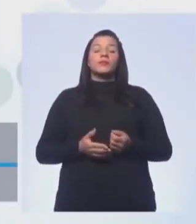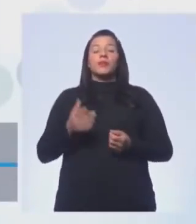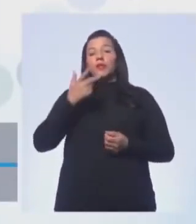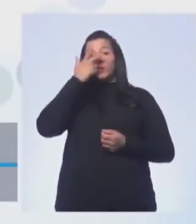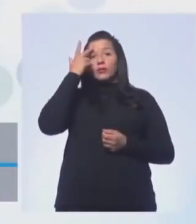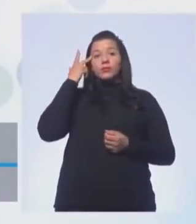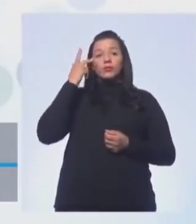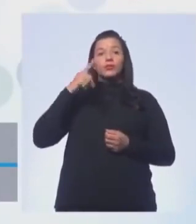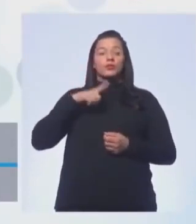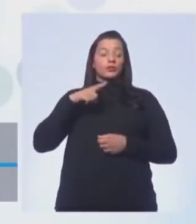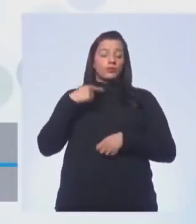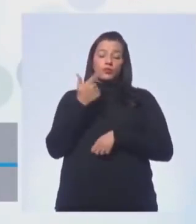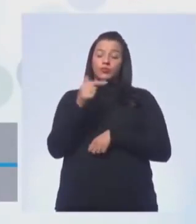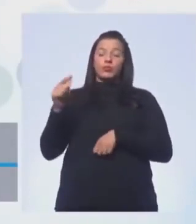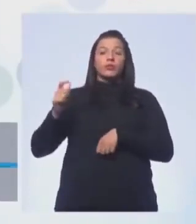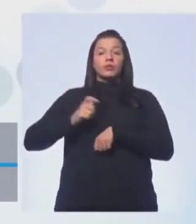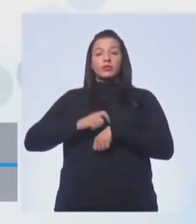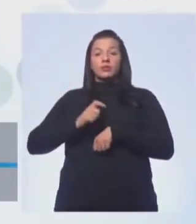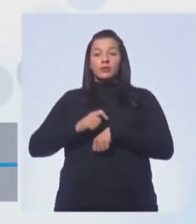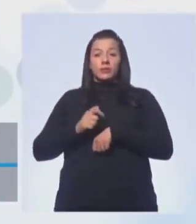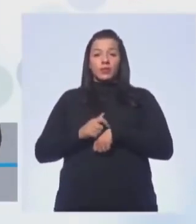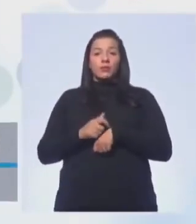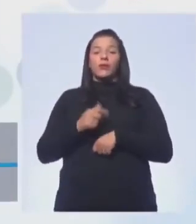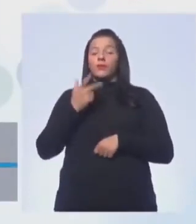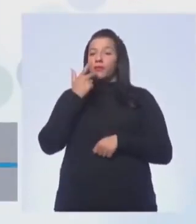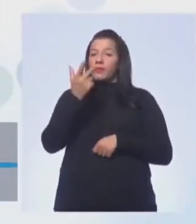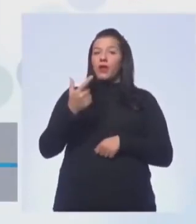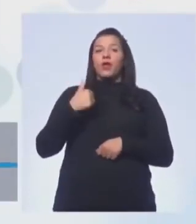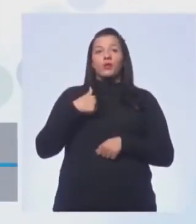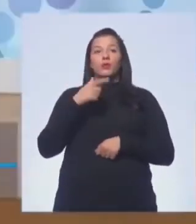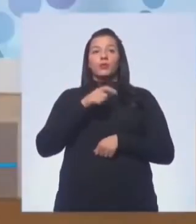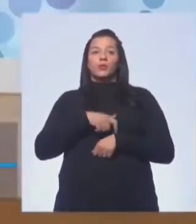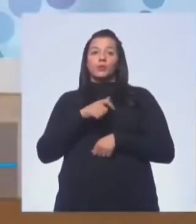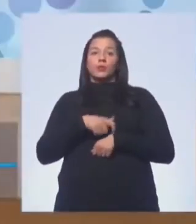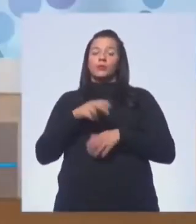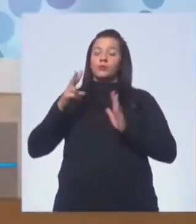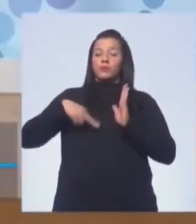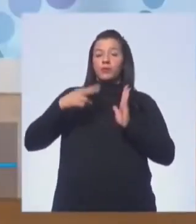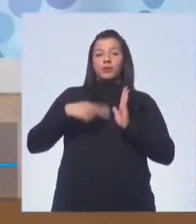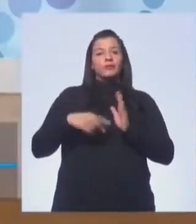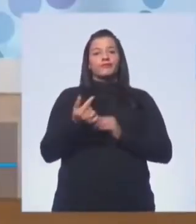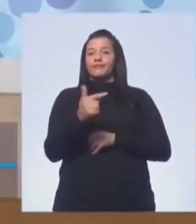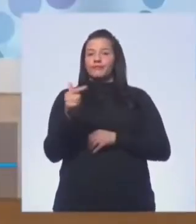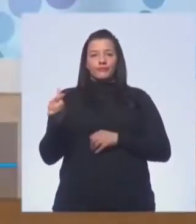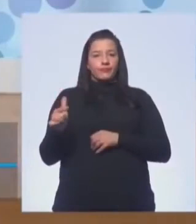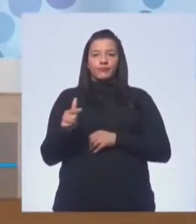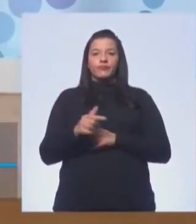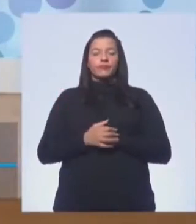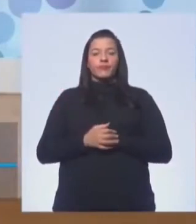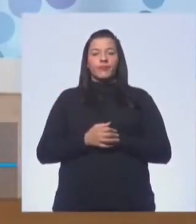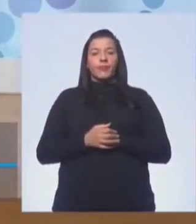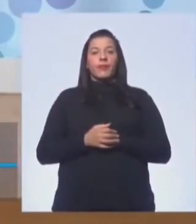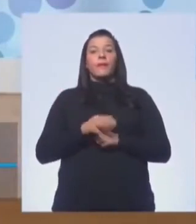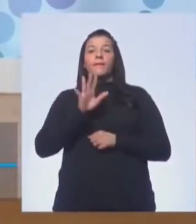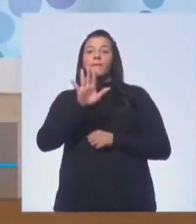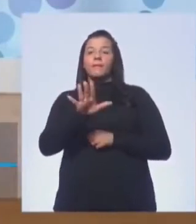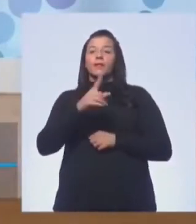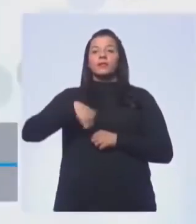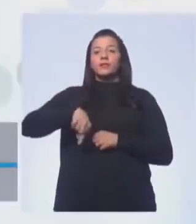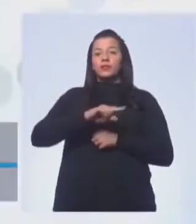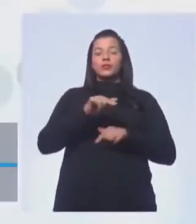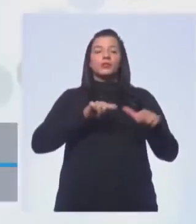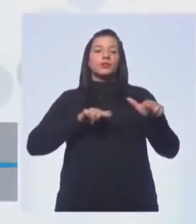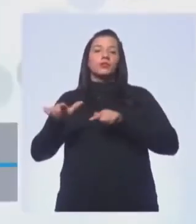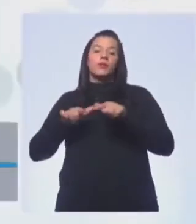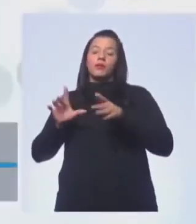têm tempo, assim, aquele tempo que fala assim, ó, eu tenho esse tempo para ler livro, não tem mesmo. Mas, como que a gente está trabalhando esse